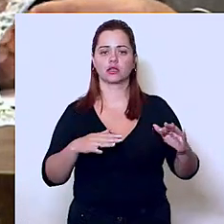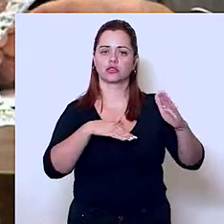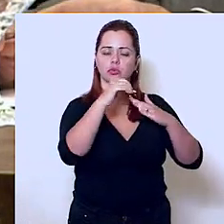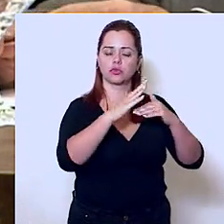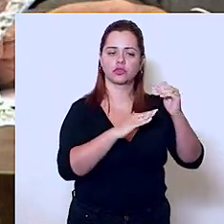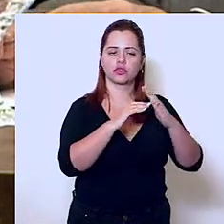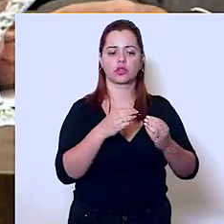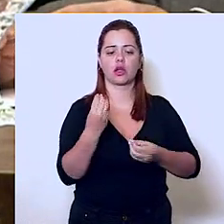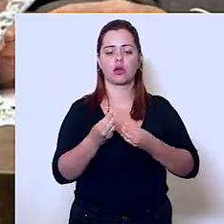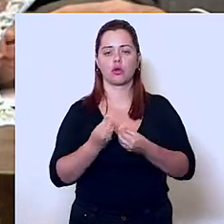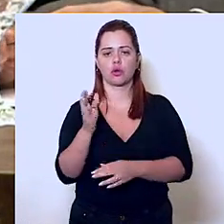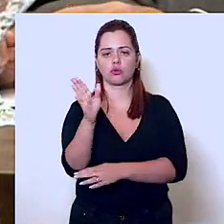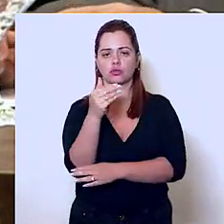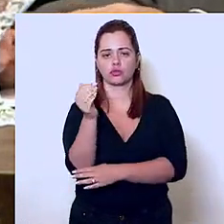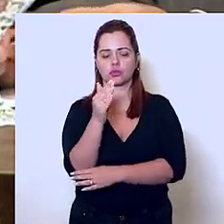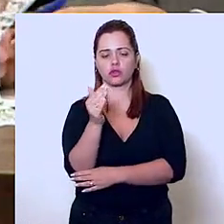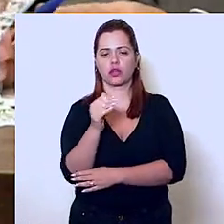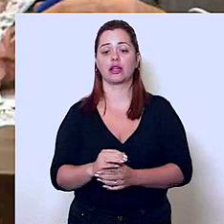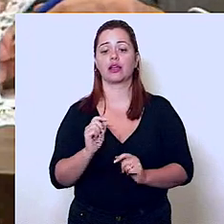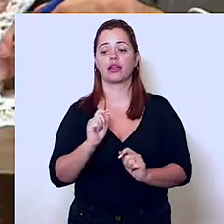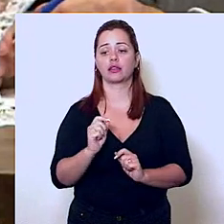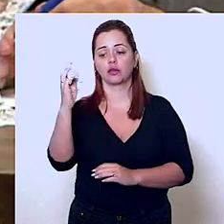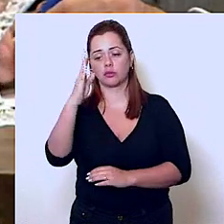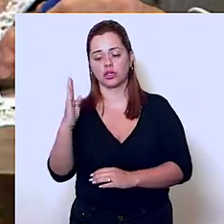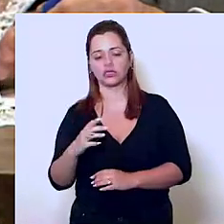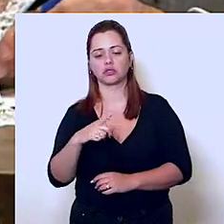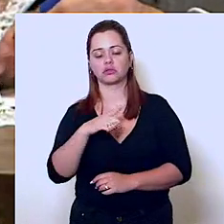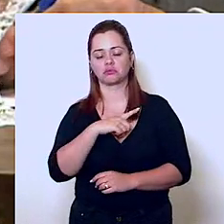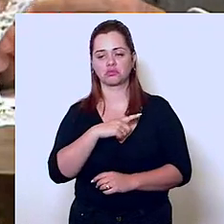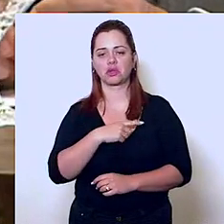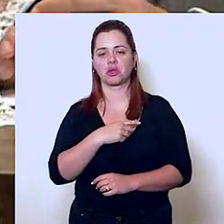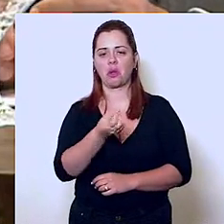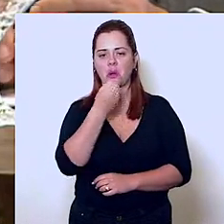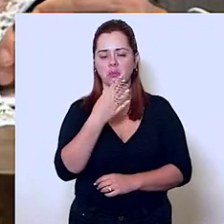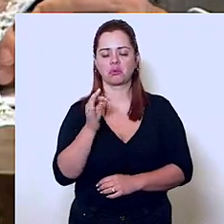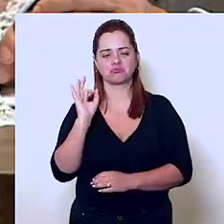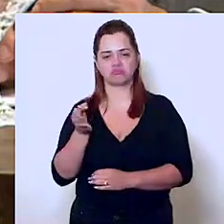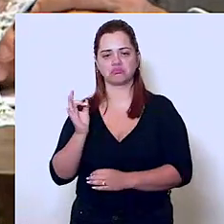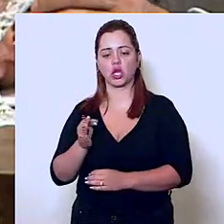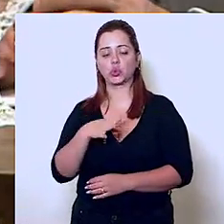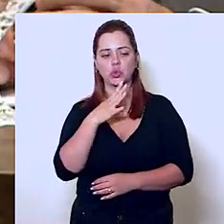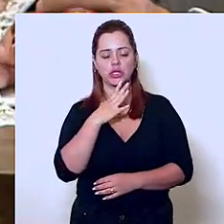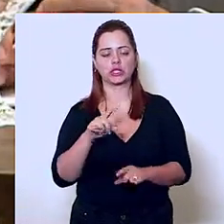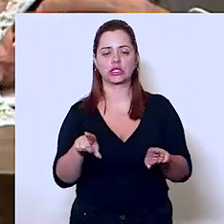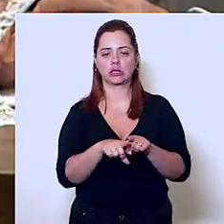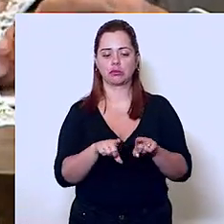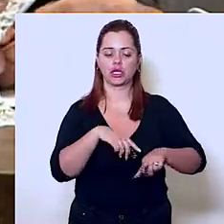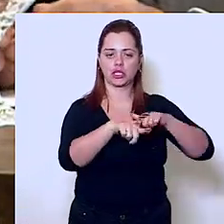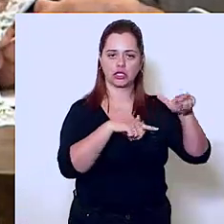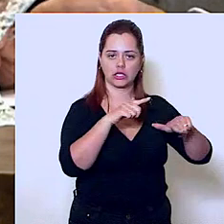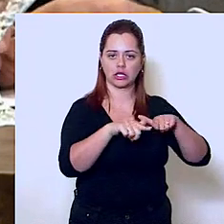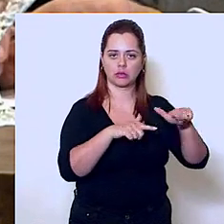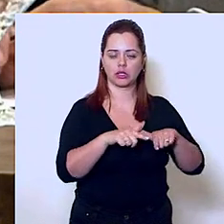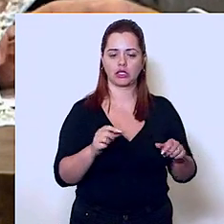e que o Brasil teve a sorte de ter esse embaixador, e eu tive a sorte de conhecer e poder trabalhar num período curto. Muito